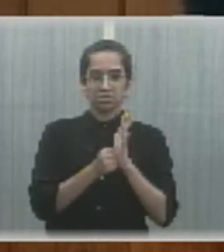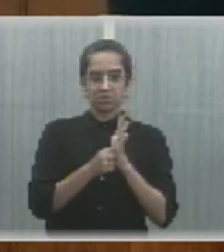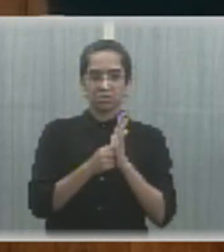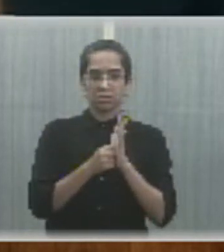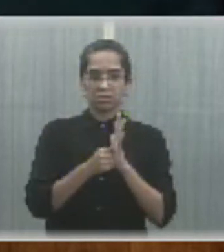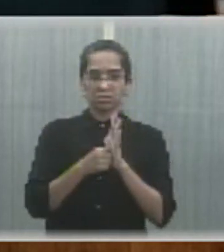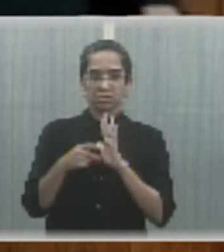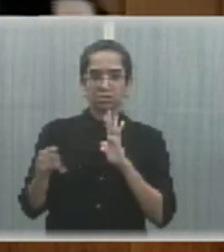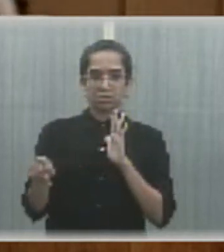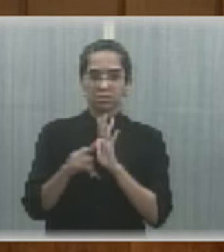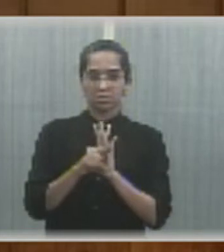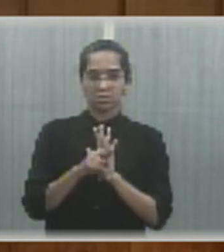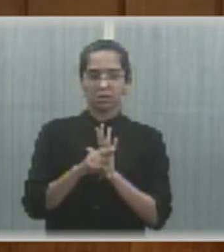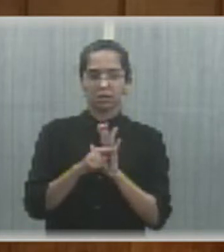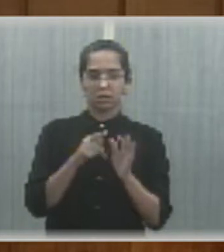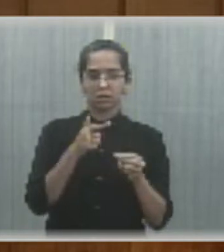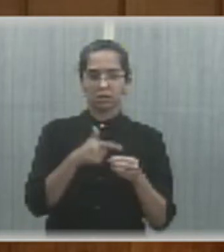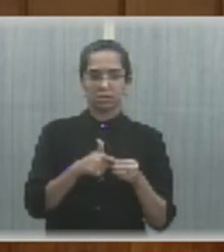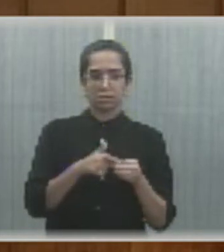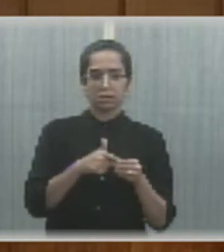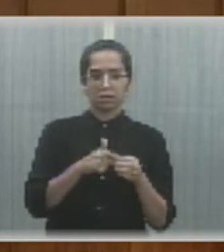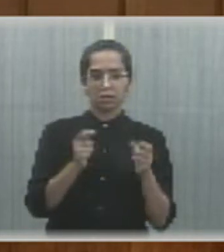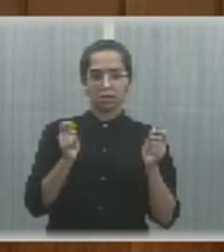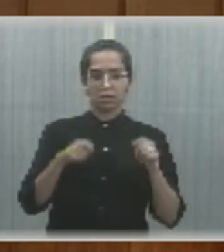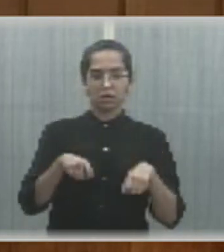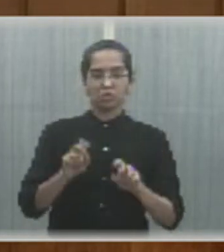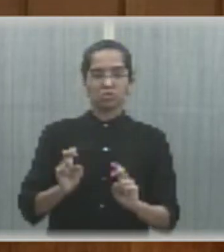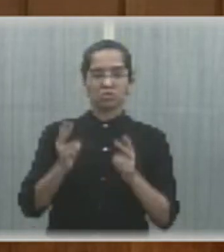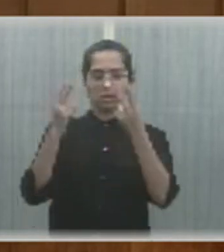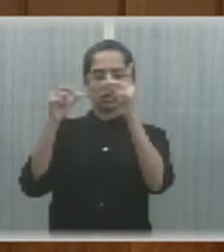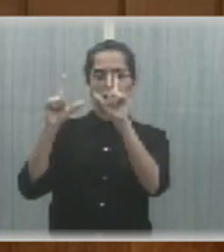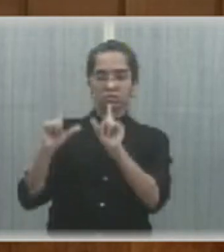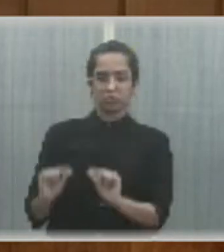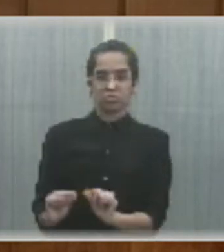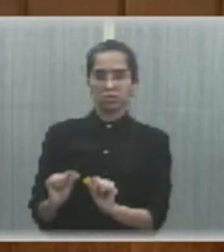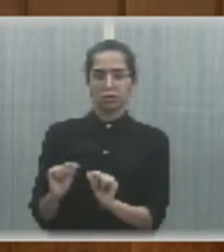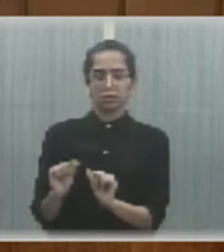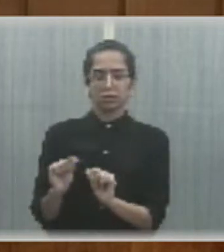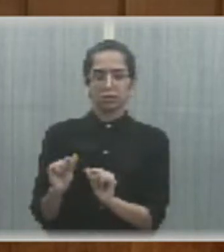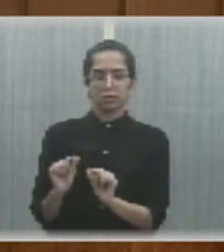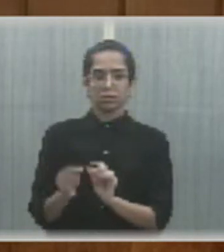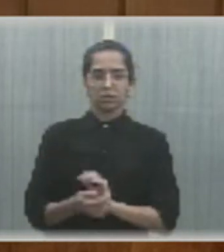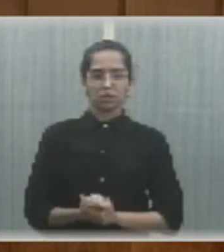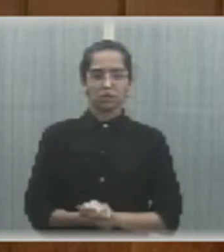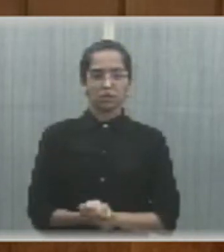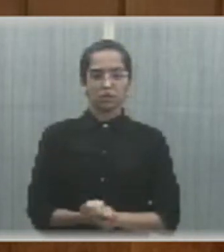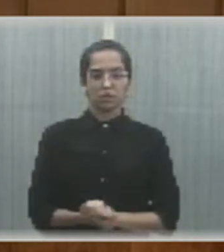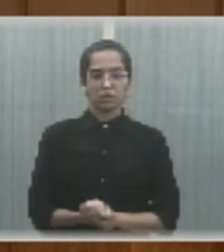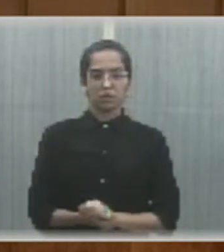tributos cobrados nos combustíveis, e a União